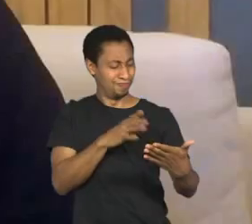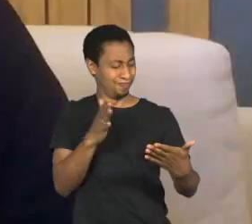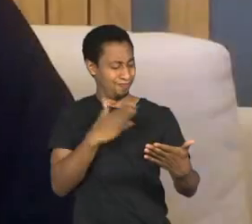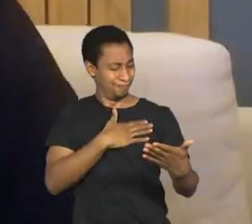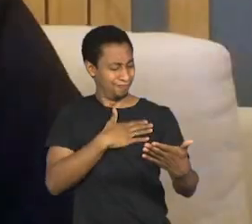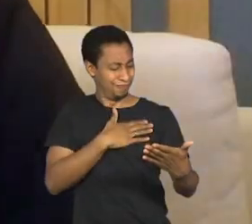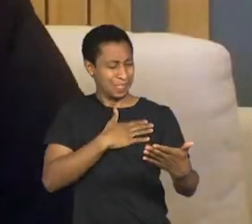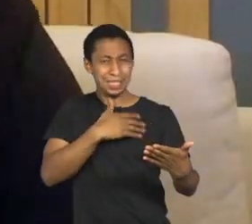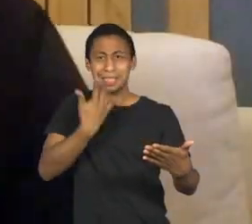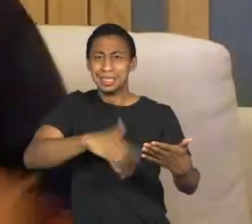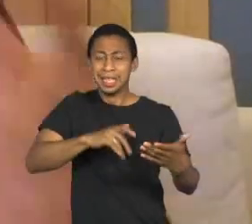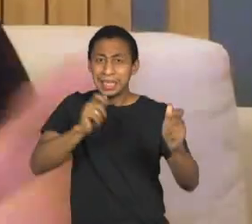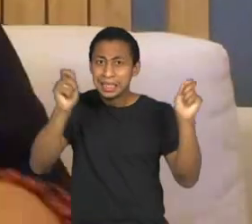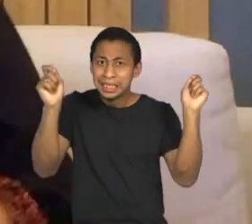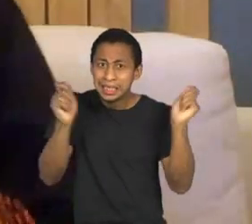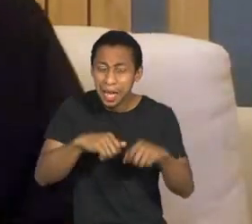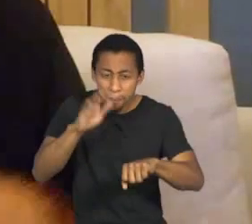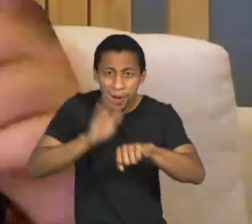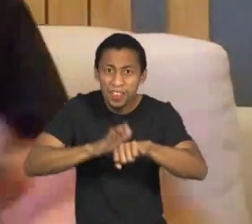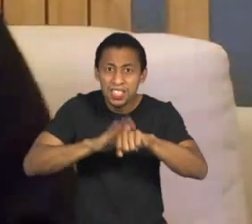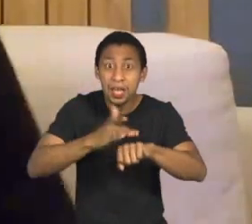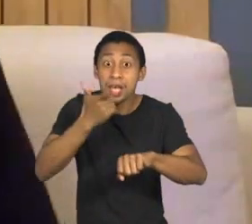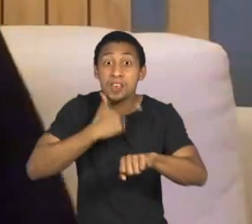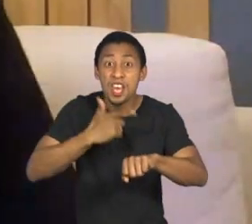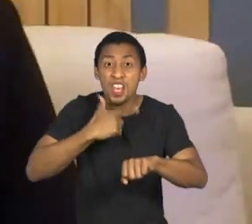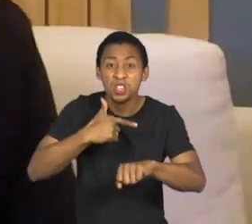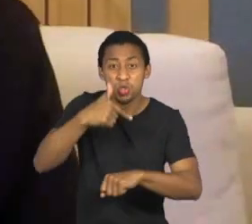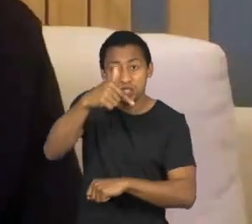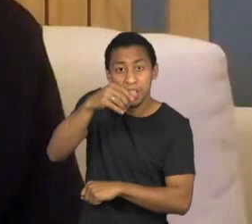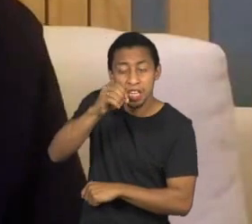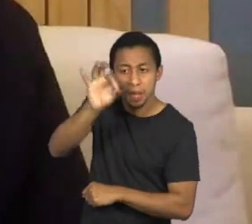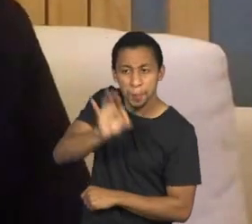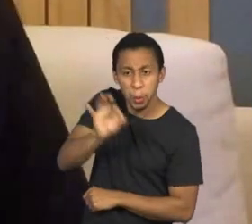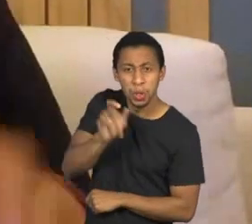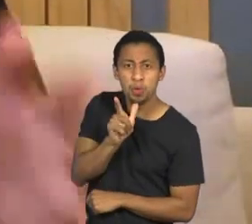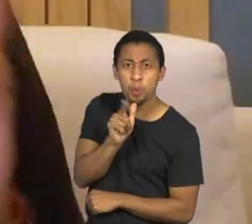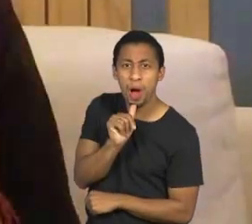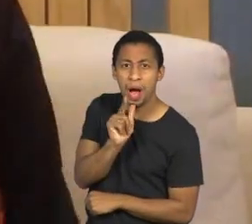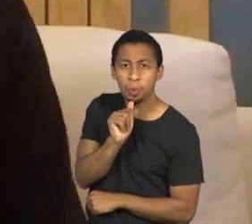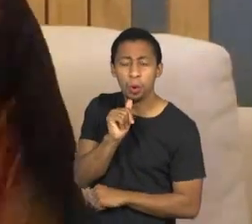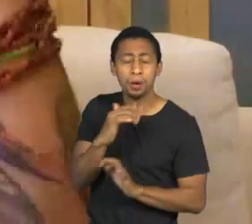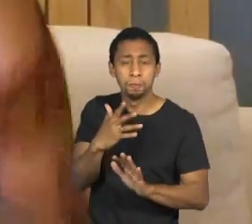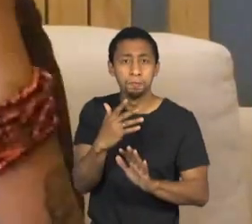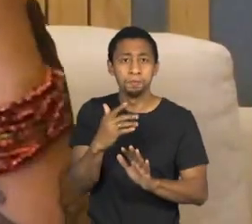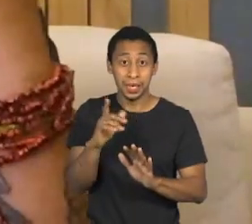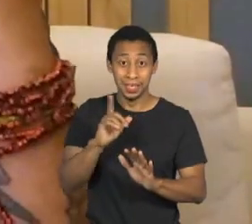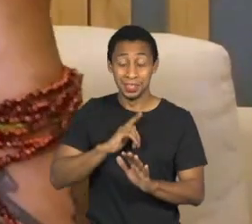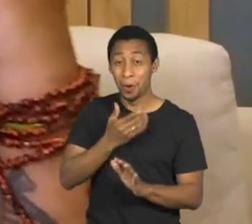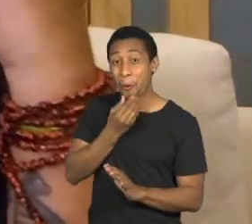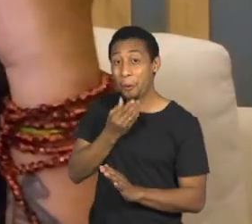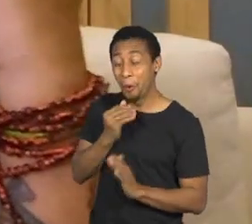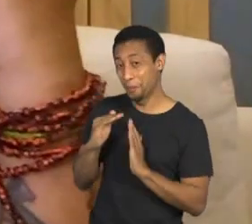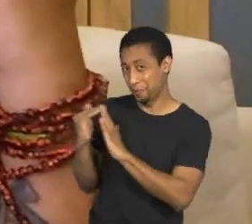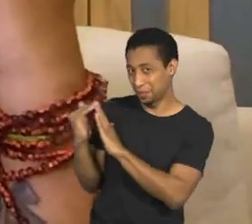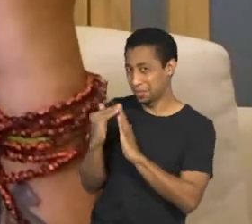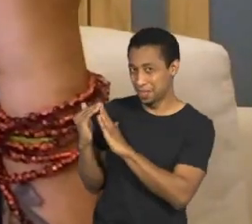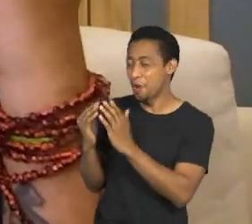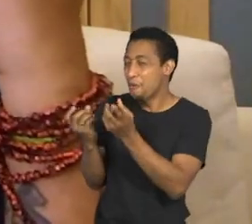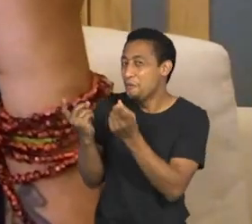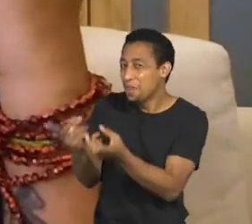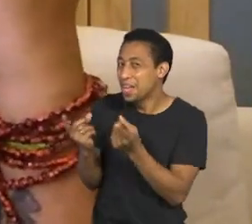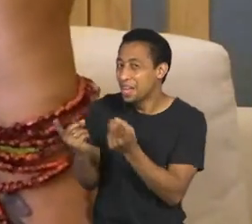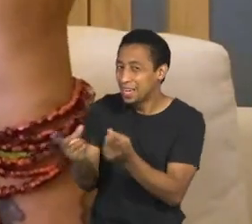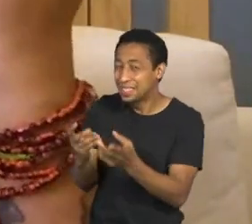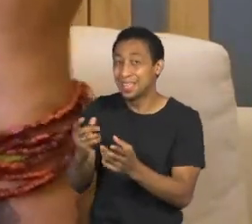nossa, mano, dá pra fazer queijo, pá, o bagulho tem 70% de água, não sei o quê. Aí eu tinha um tiozinho aqui do lado, que ele